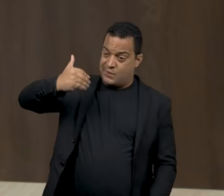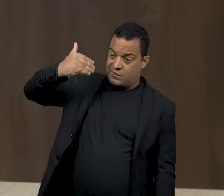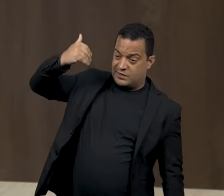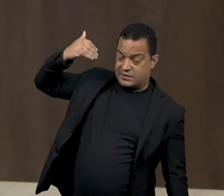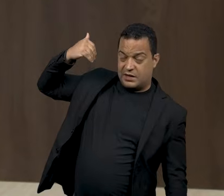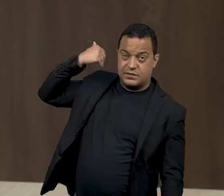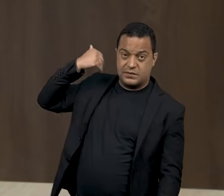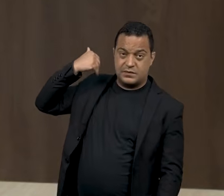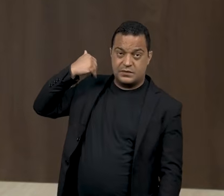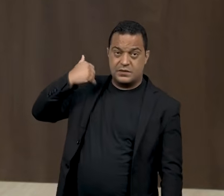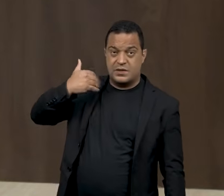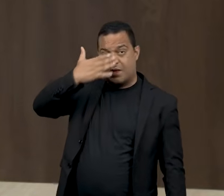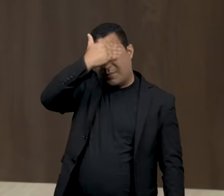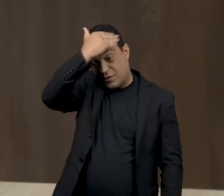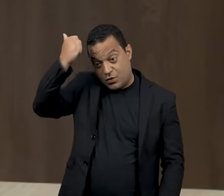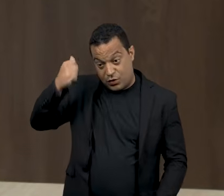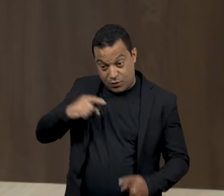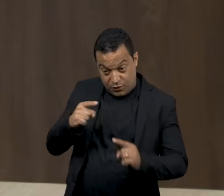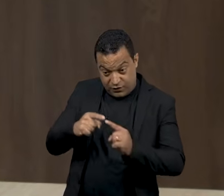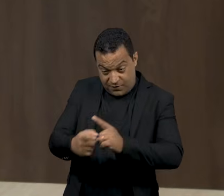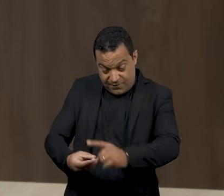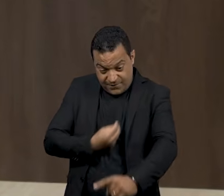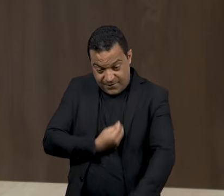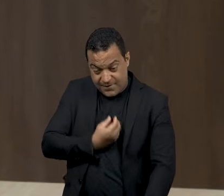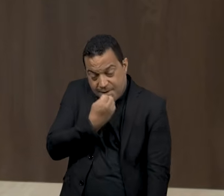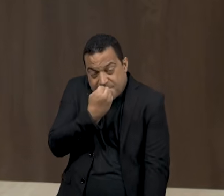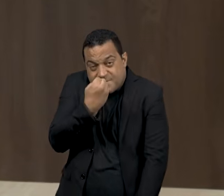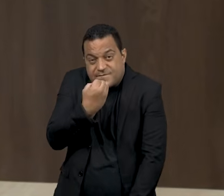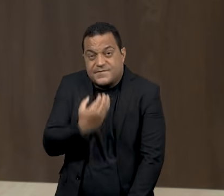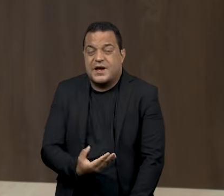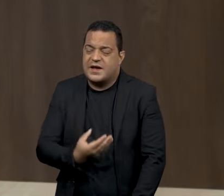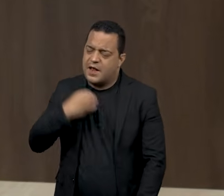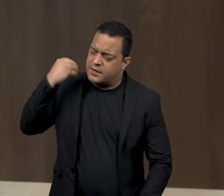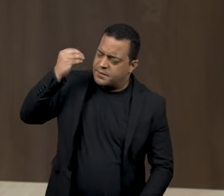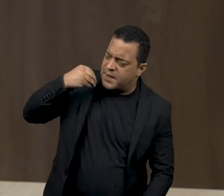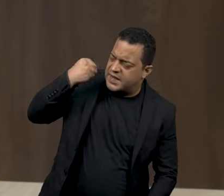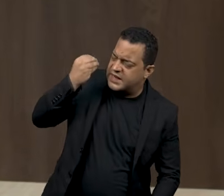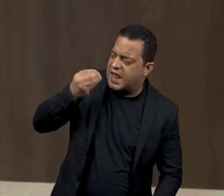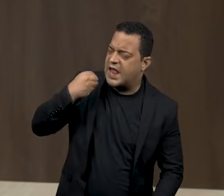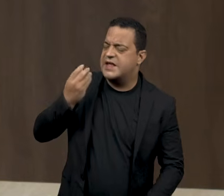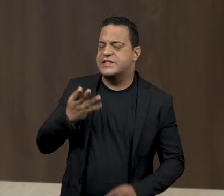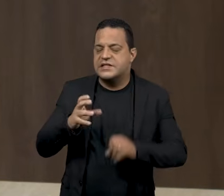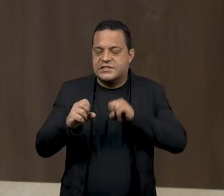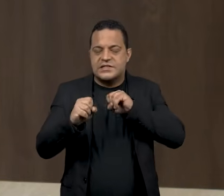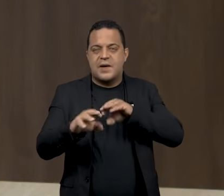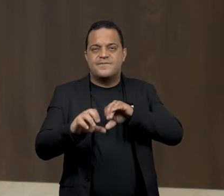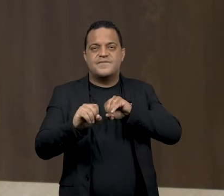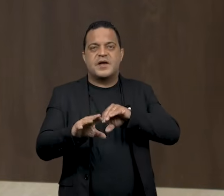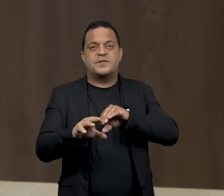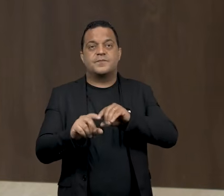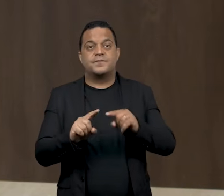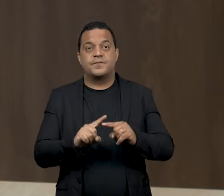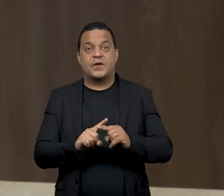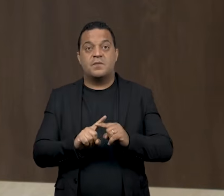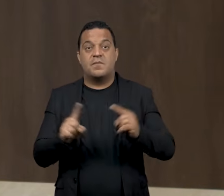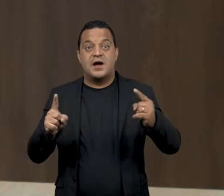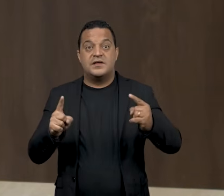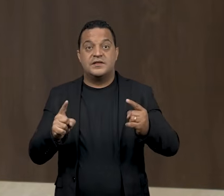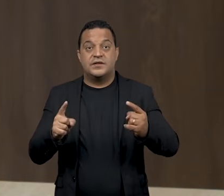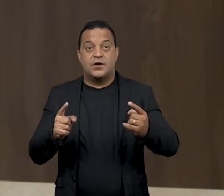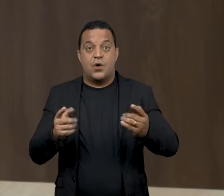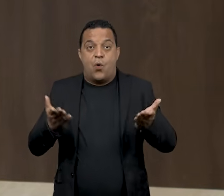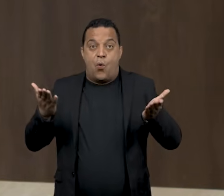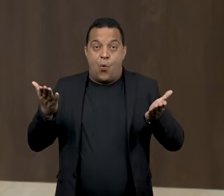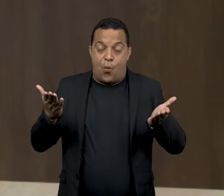episódios do programa Sabedoria para Viver Bem. Quantos princípios nós citamos aqui, quantas experiências, quantos